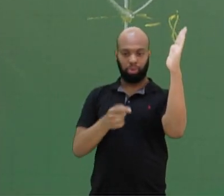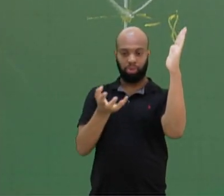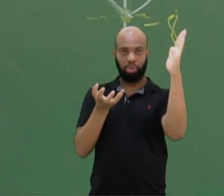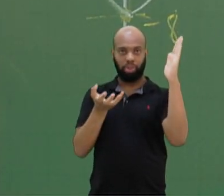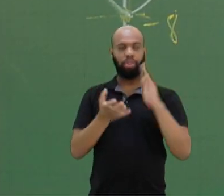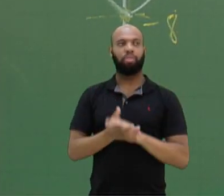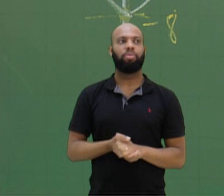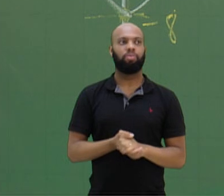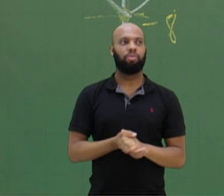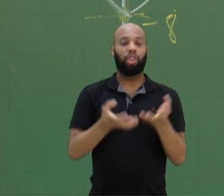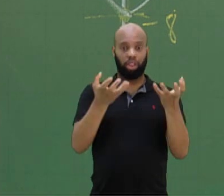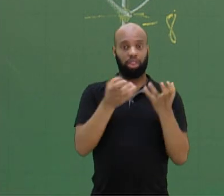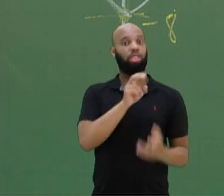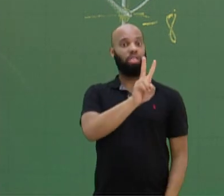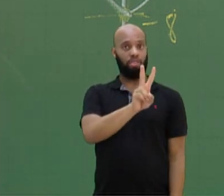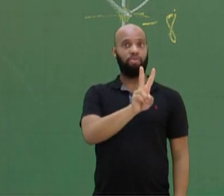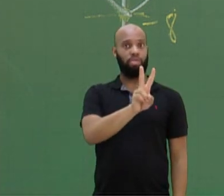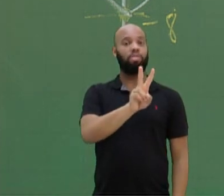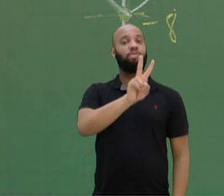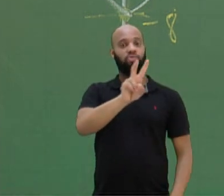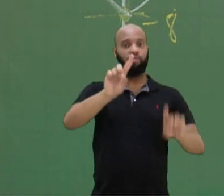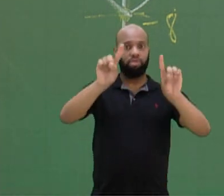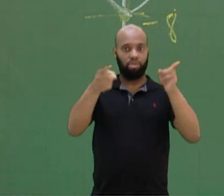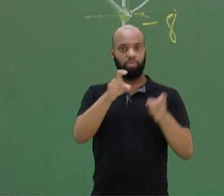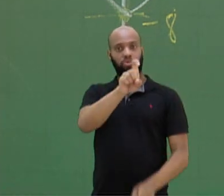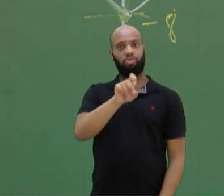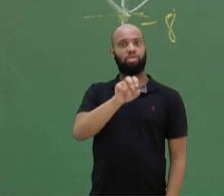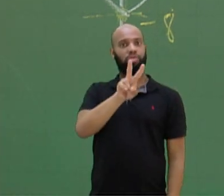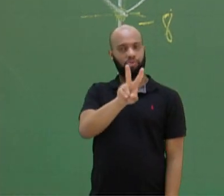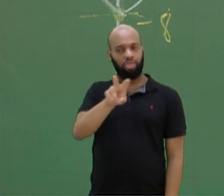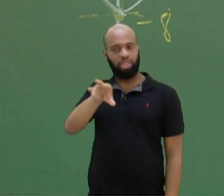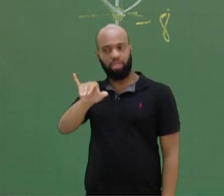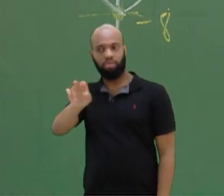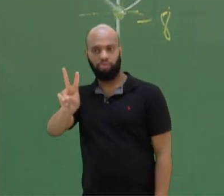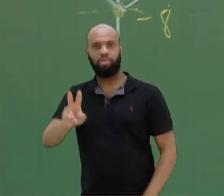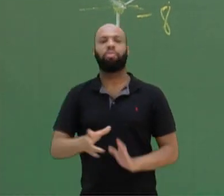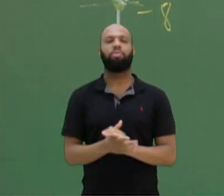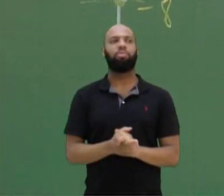as coordenadas do ponto de mínimo da função dada.